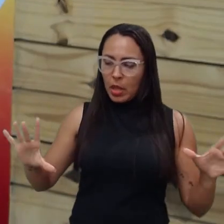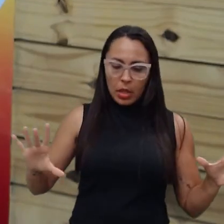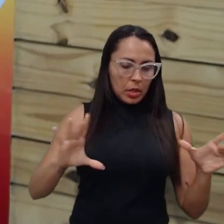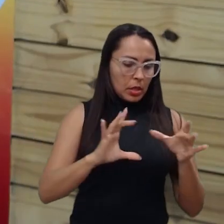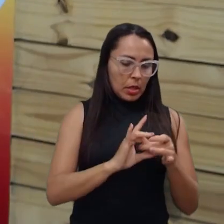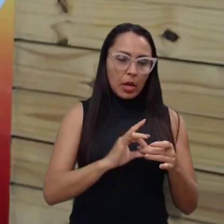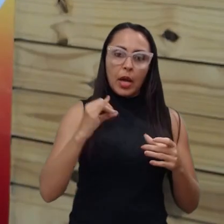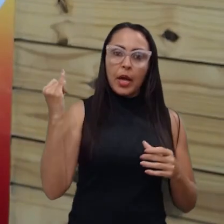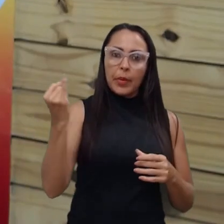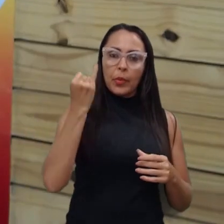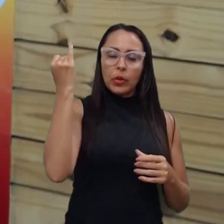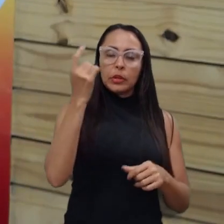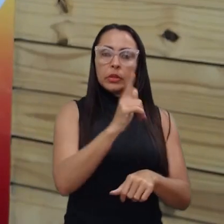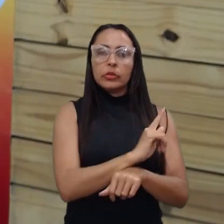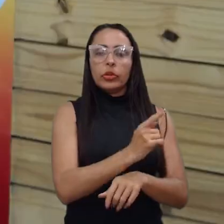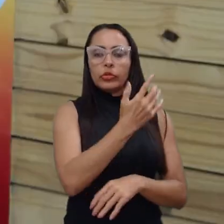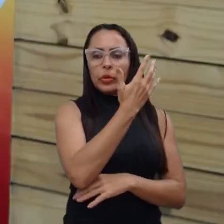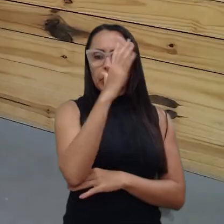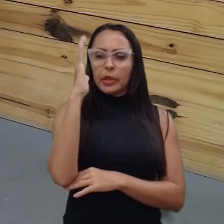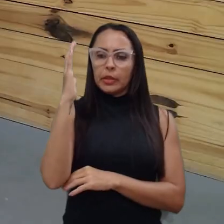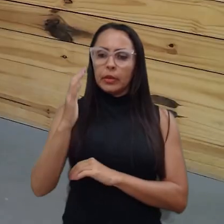importância da gestão ambiental.